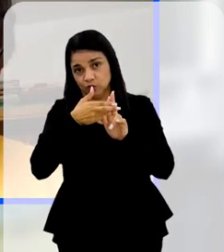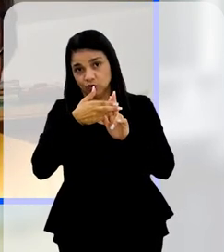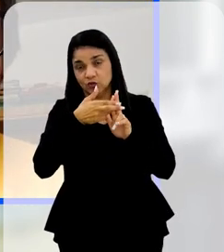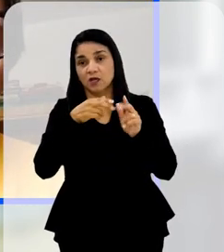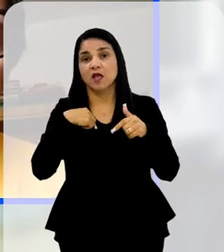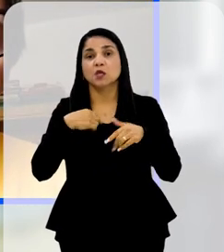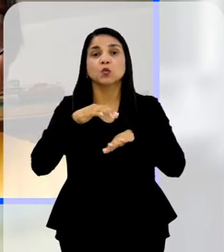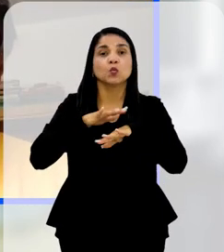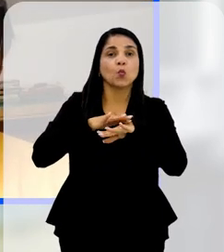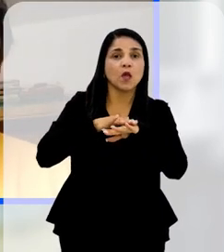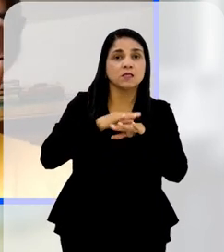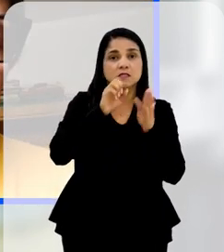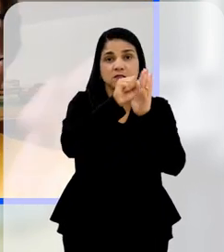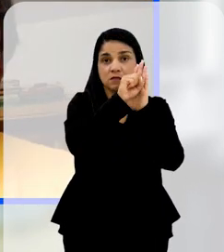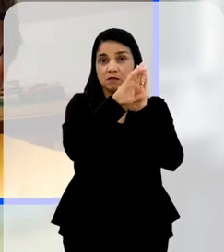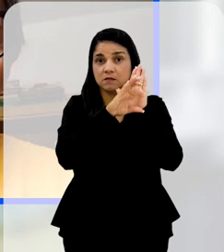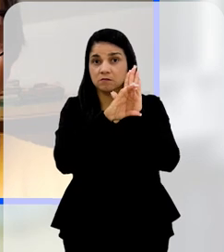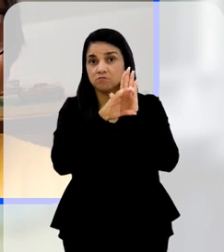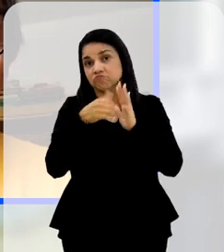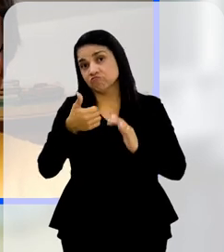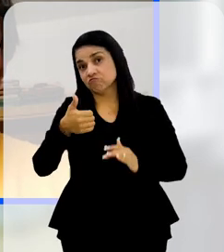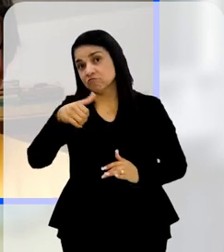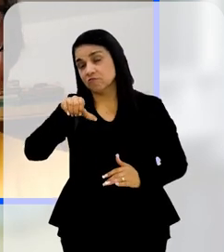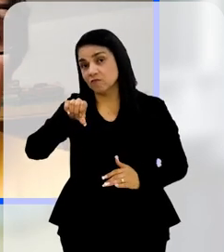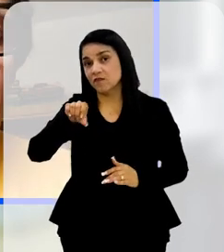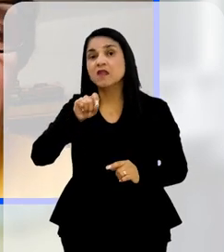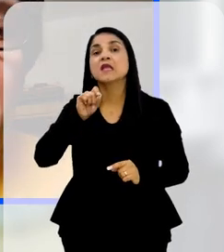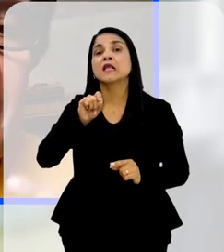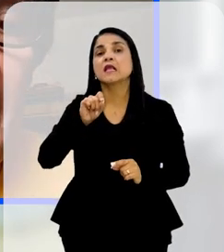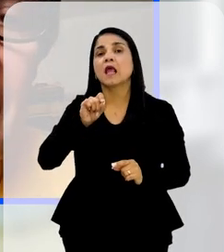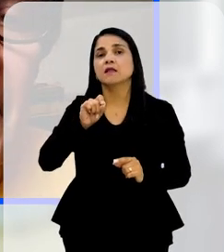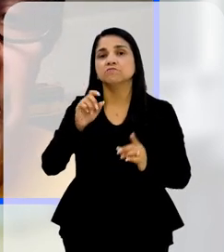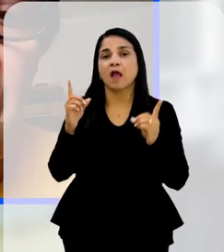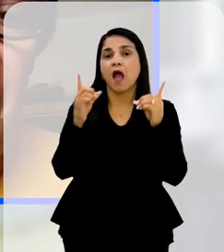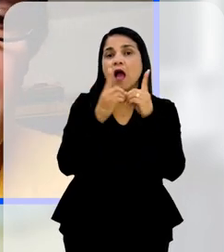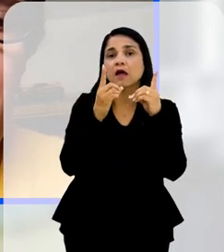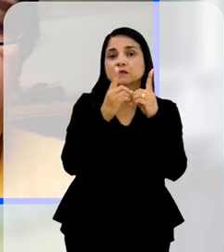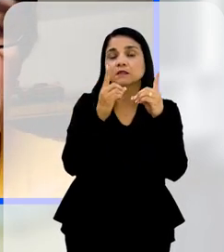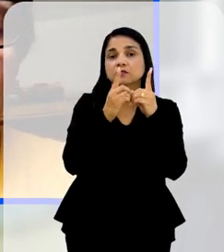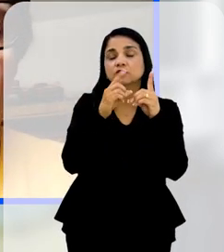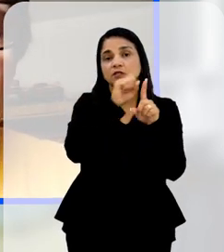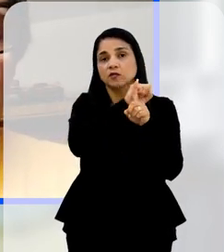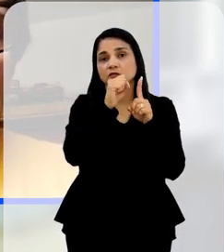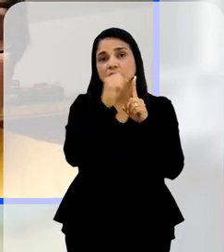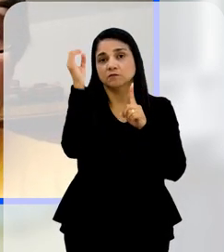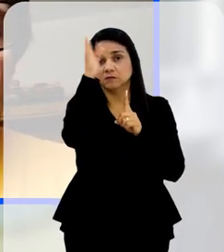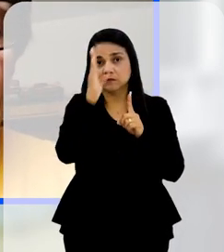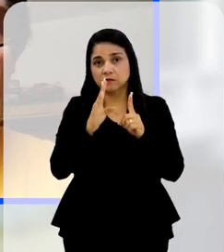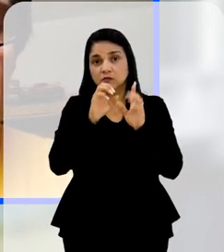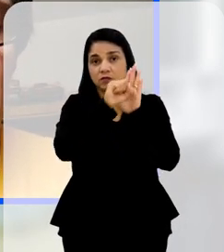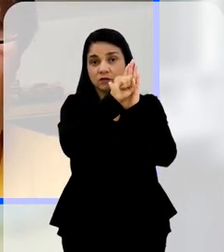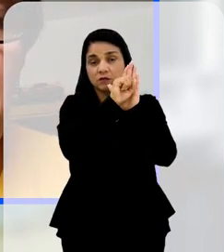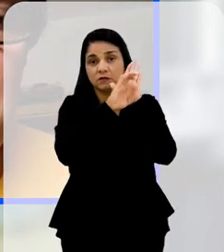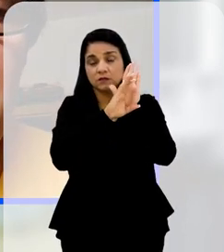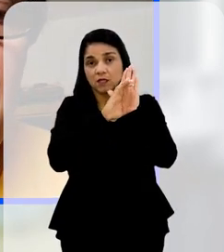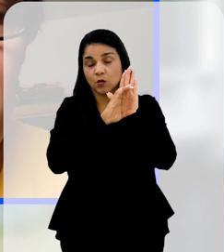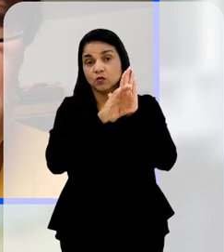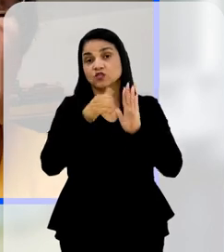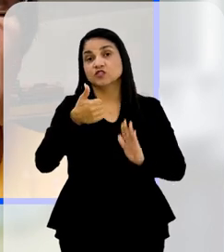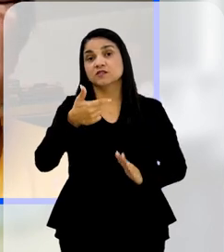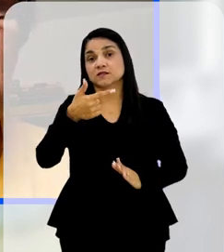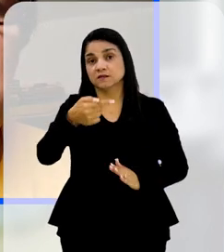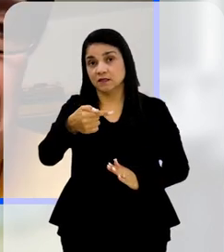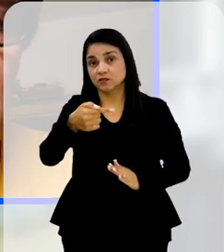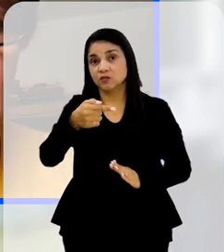o que era você ter uma doença no século XIX, quem atendia a sociedade brasileira lá no século